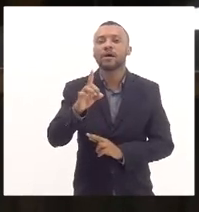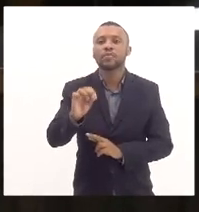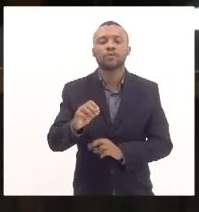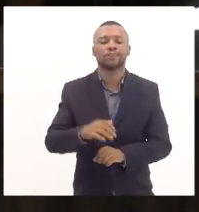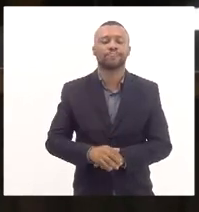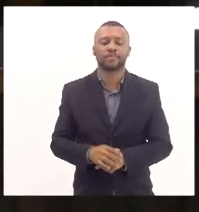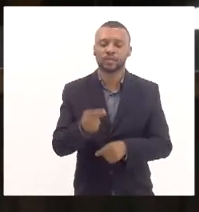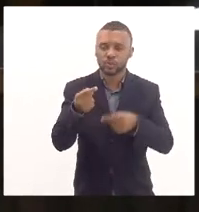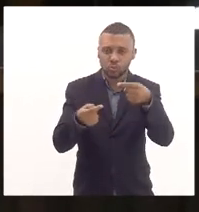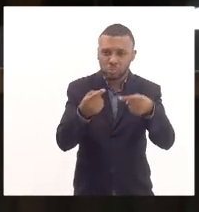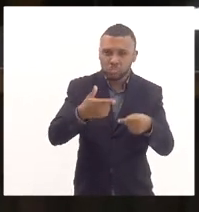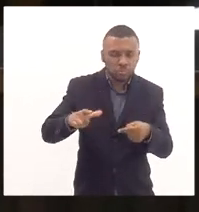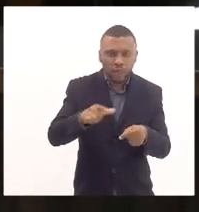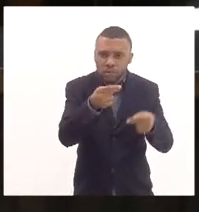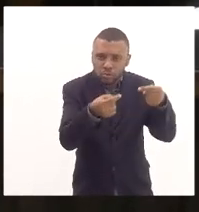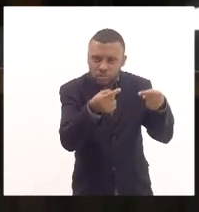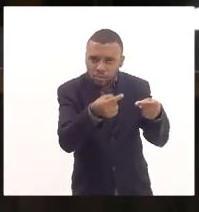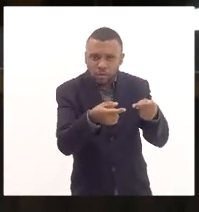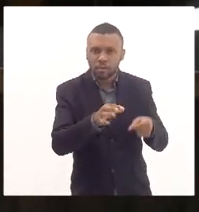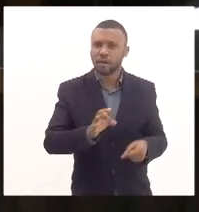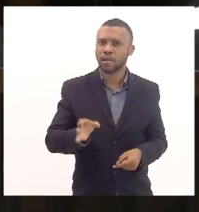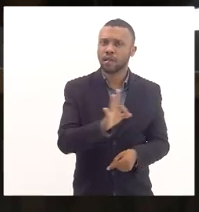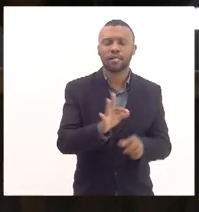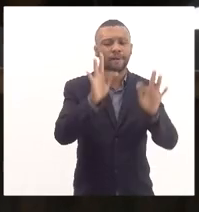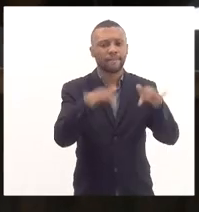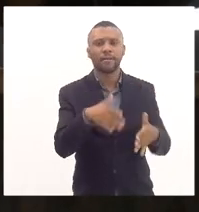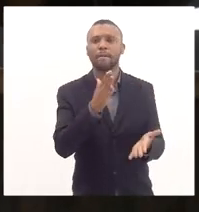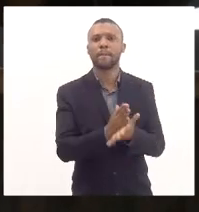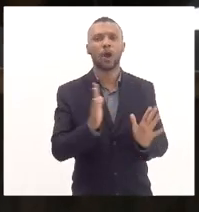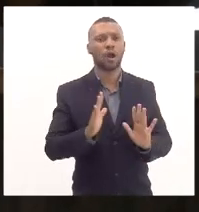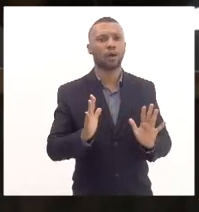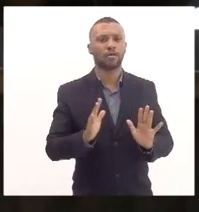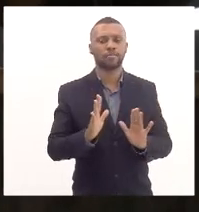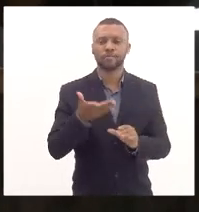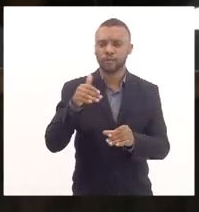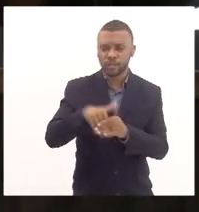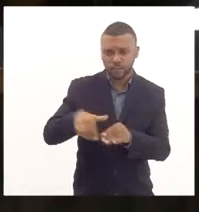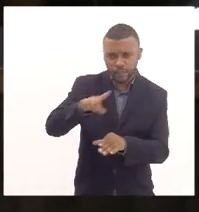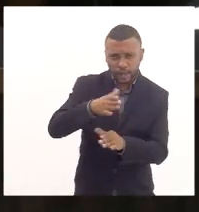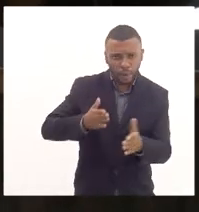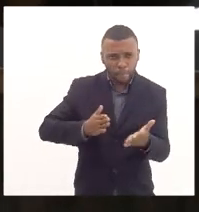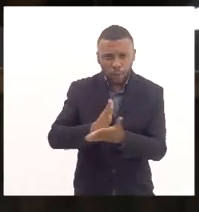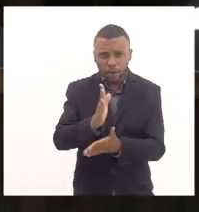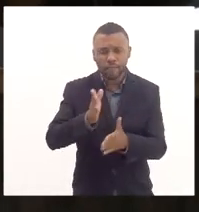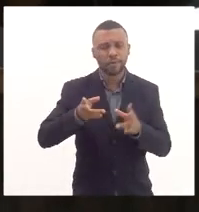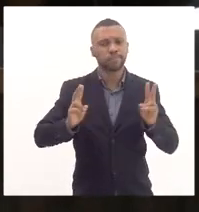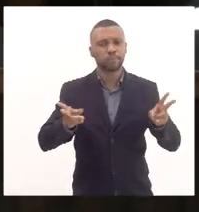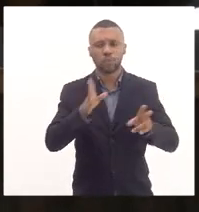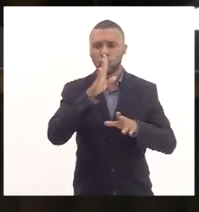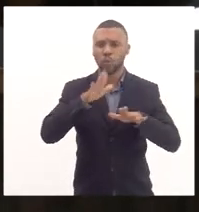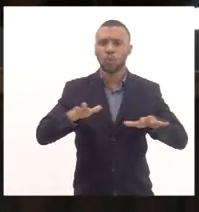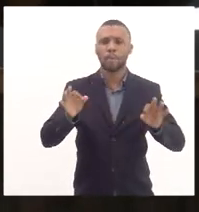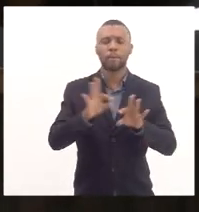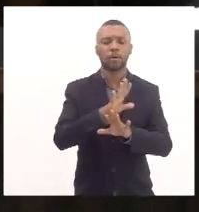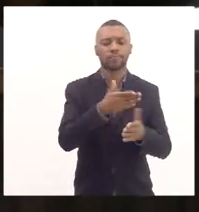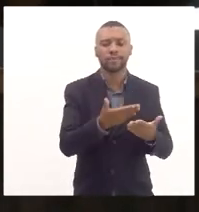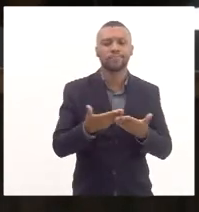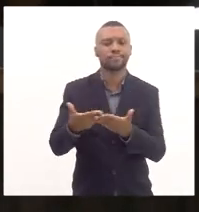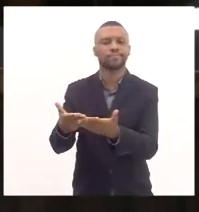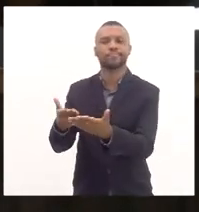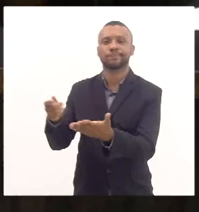discussão não havendo Quem Queira discutir encerrada a discussão em votação seus que aprovam permaneçam Como estão aprovado vai à